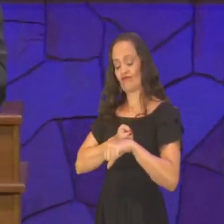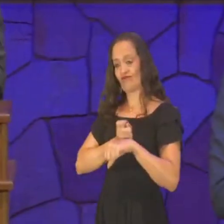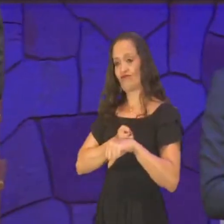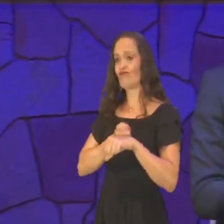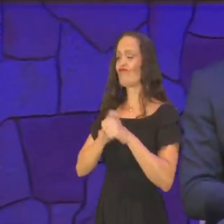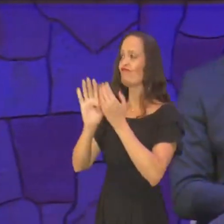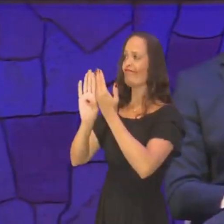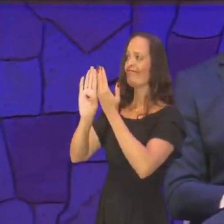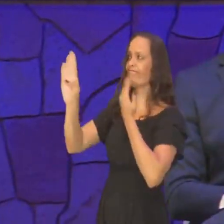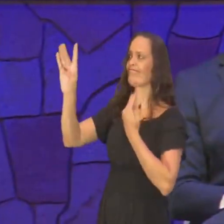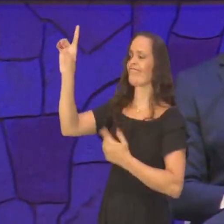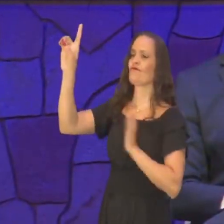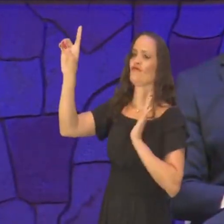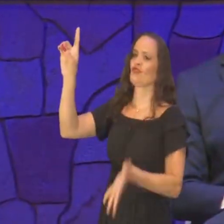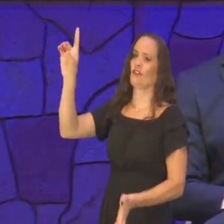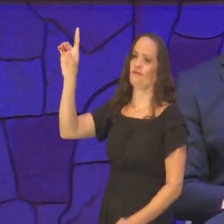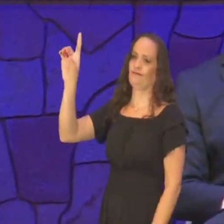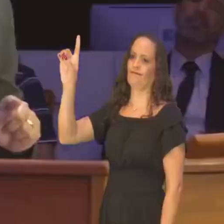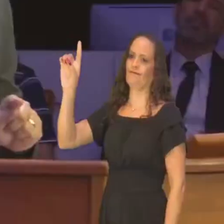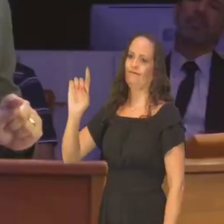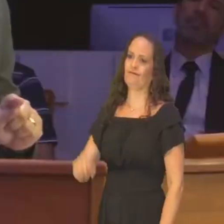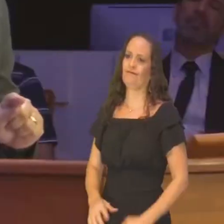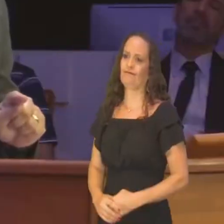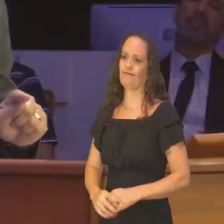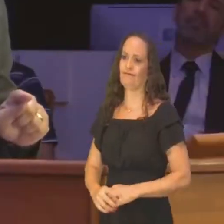do Senhor.